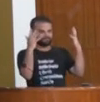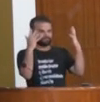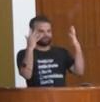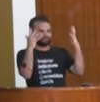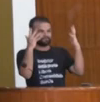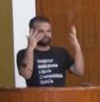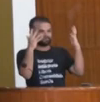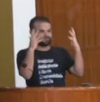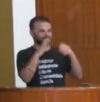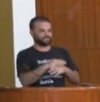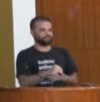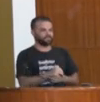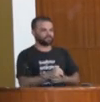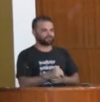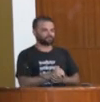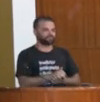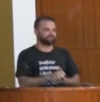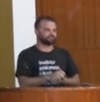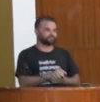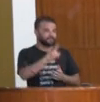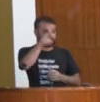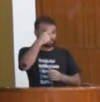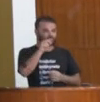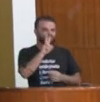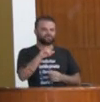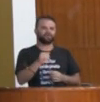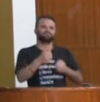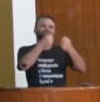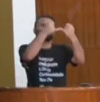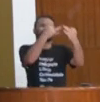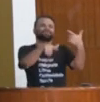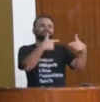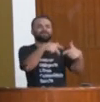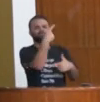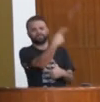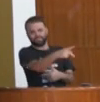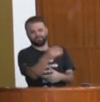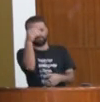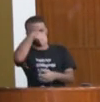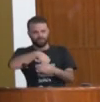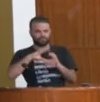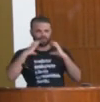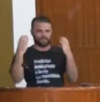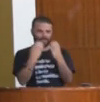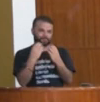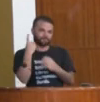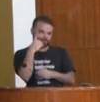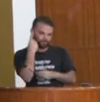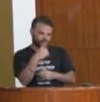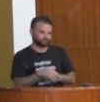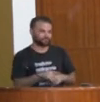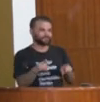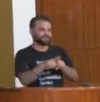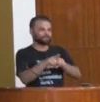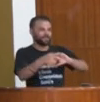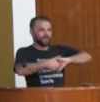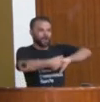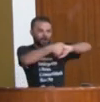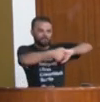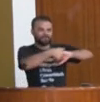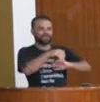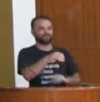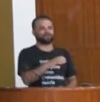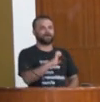E ele vai depois fazer um depoimento do trabalho que ele faz na LERJ. E queria comentar a Beth